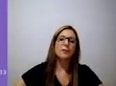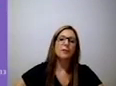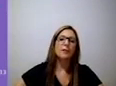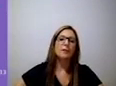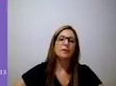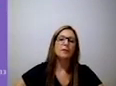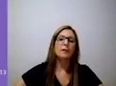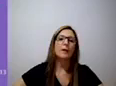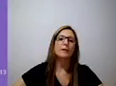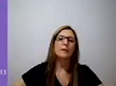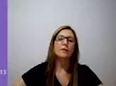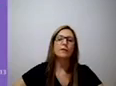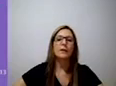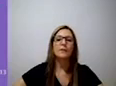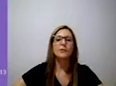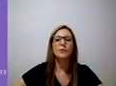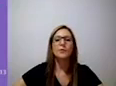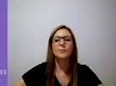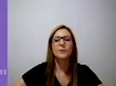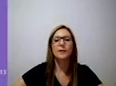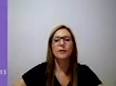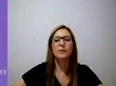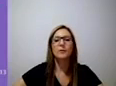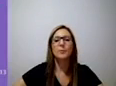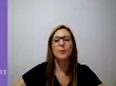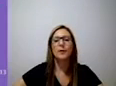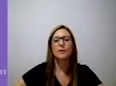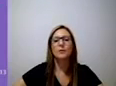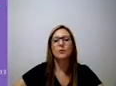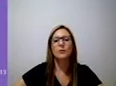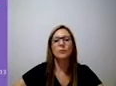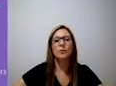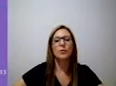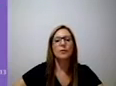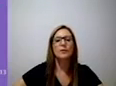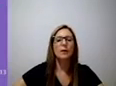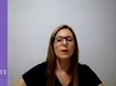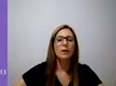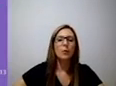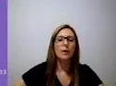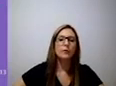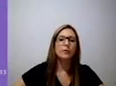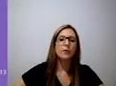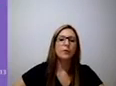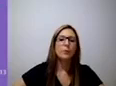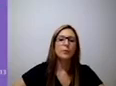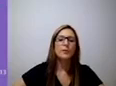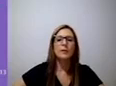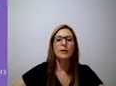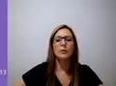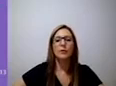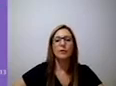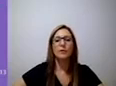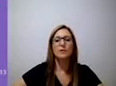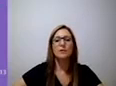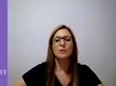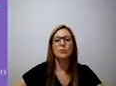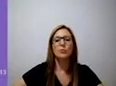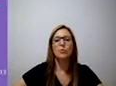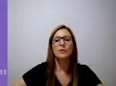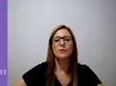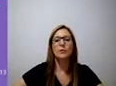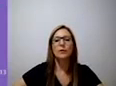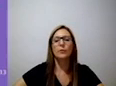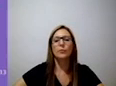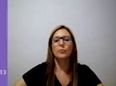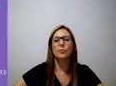dia seguinte, ela tem falha de 2% nas primeiras 24 horas, 4,1% entre 25